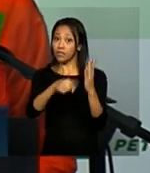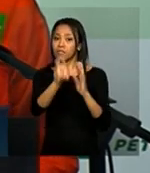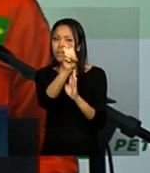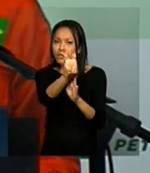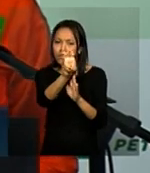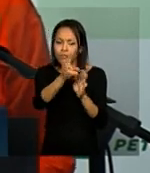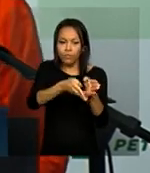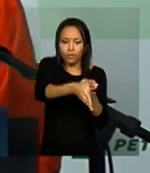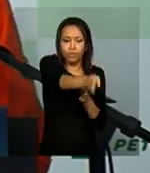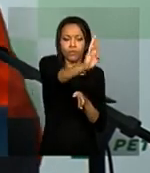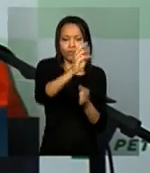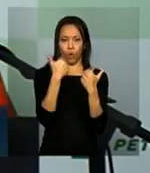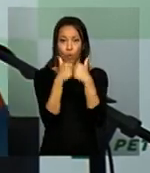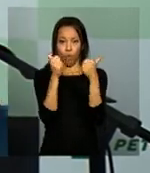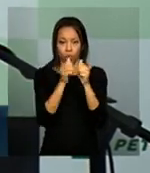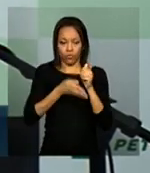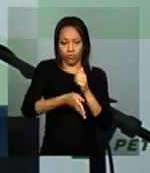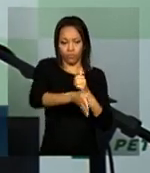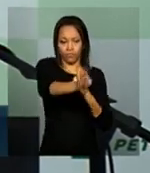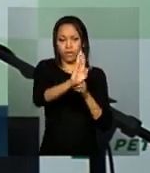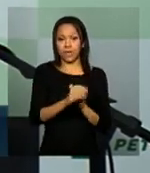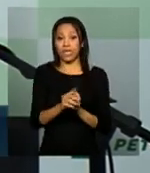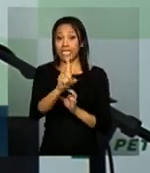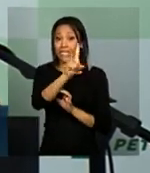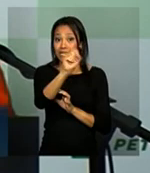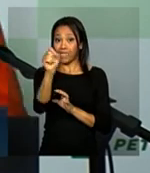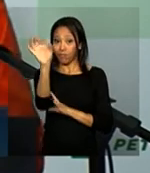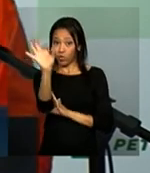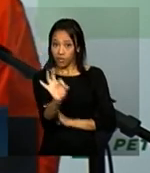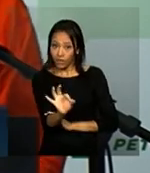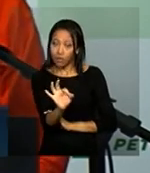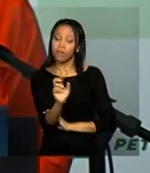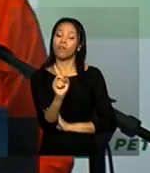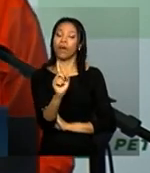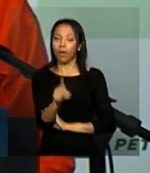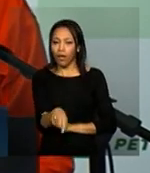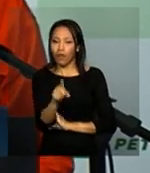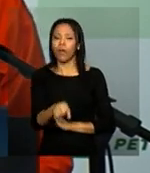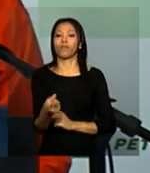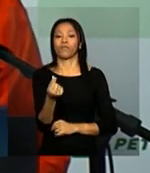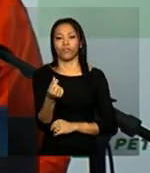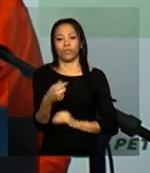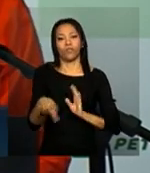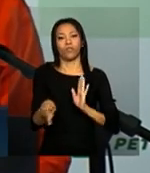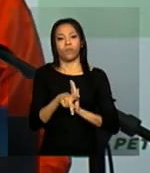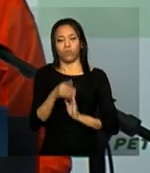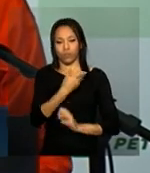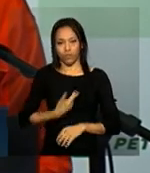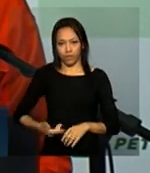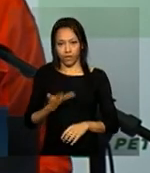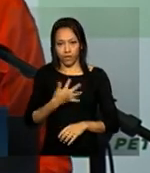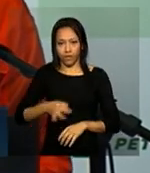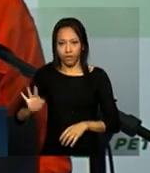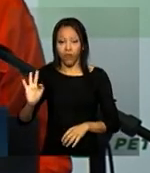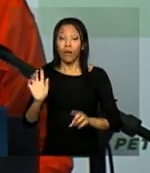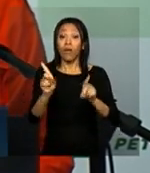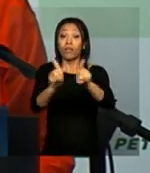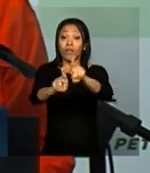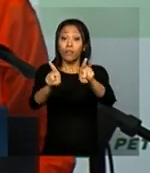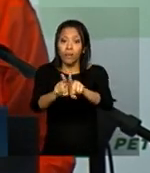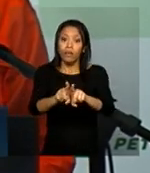são com 100% de recursos do Orçamento Geral da União. Também vamos